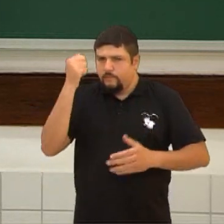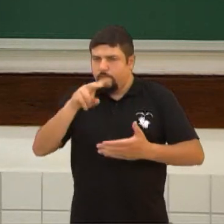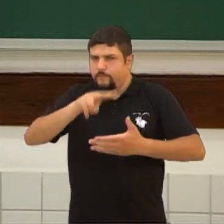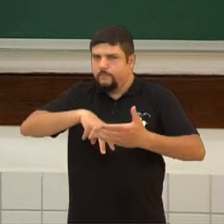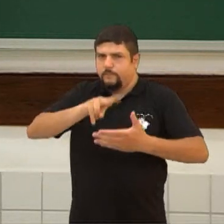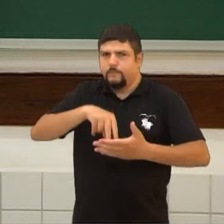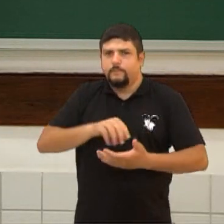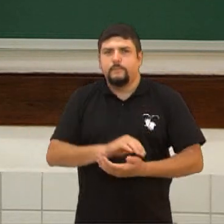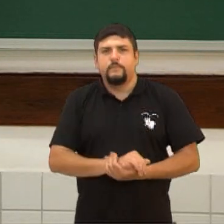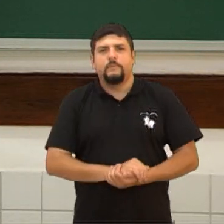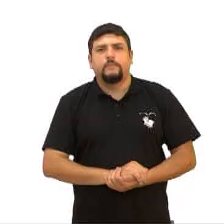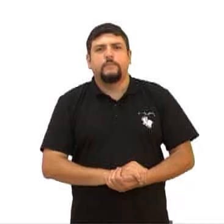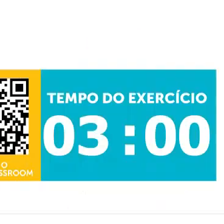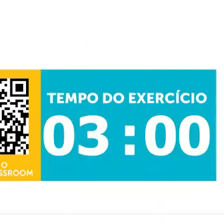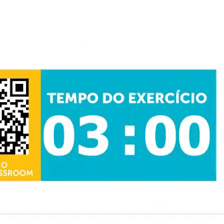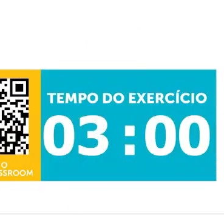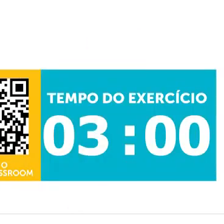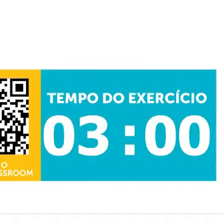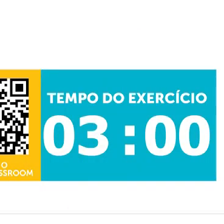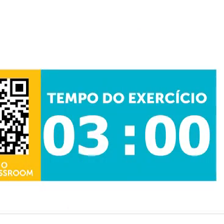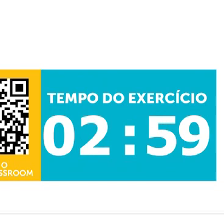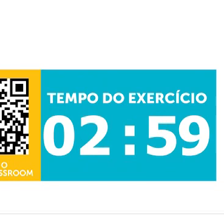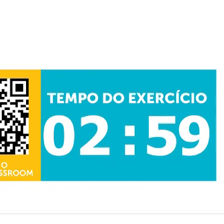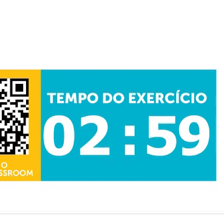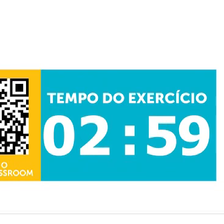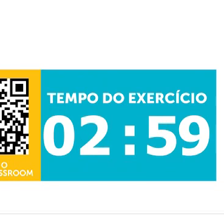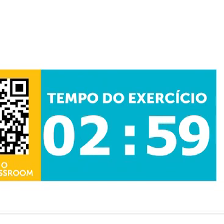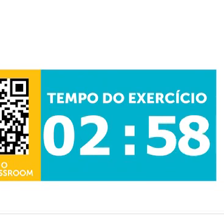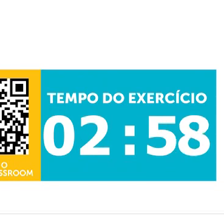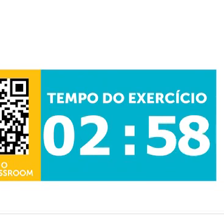venho com as questões.